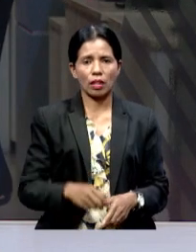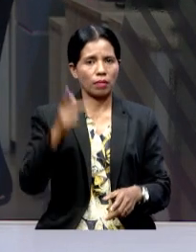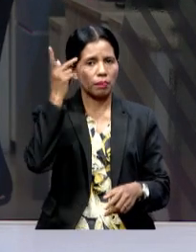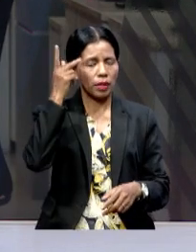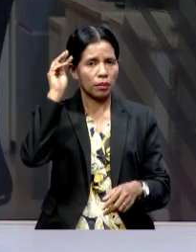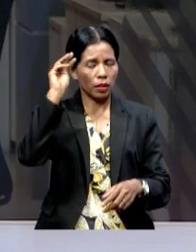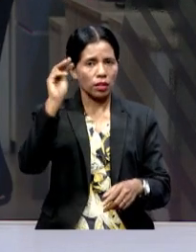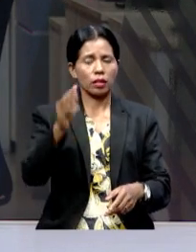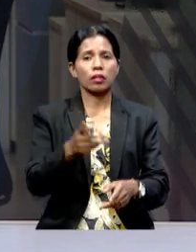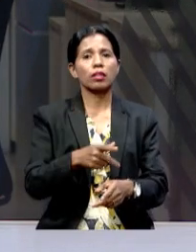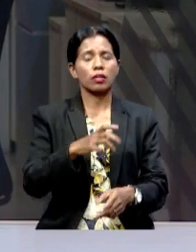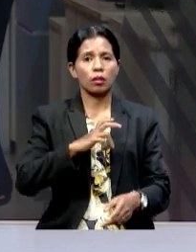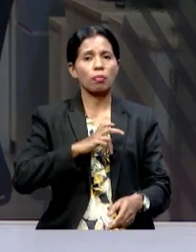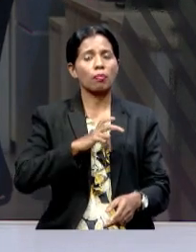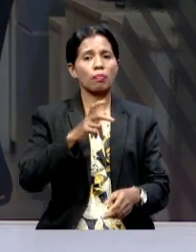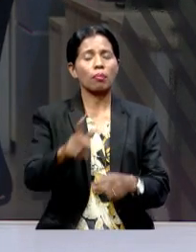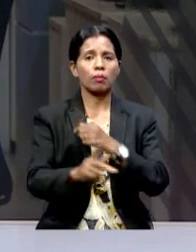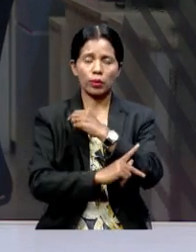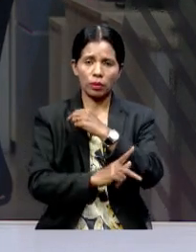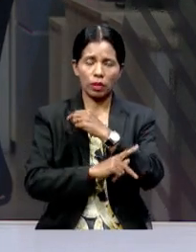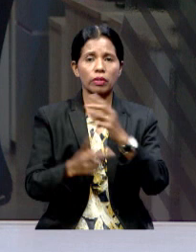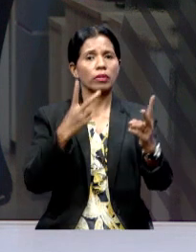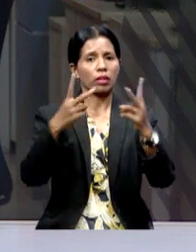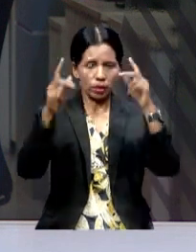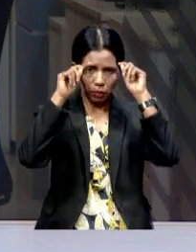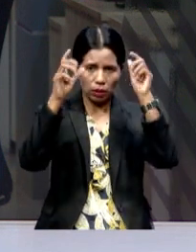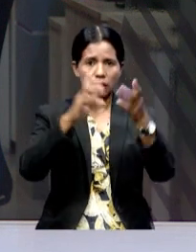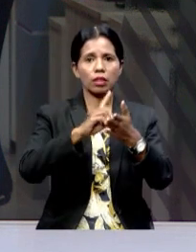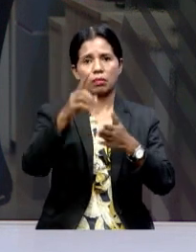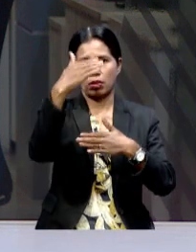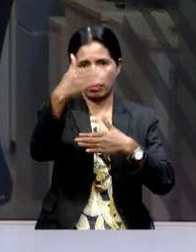primeiro-ministro de Portugal se visita Timor-Leste e a semana hoje.